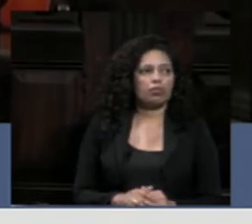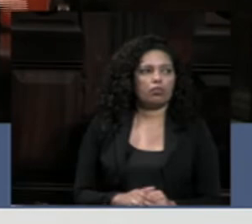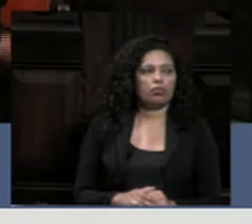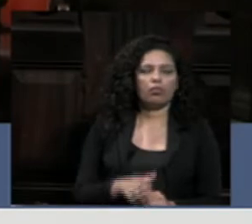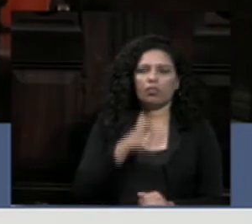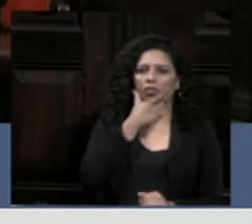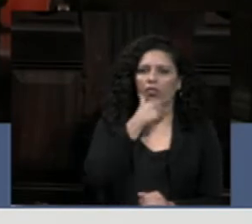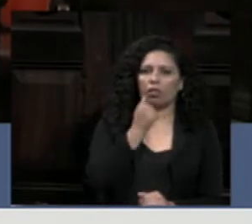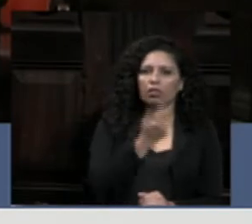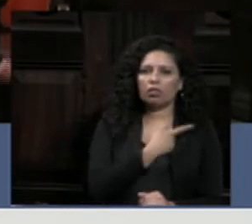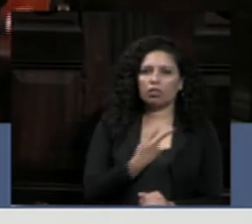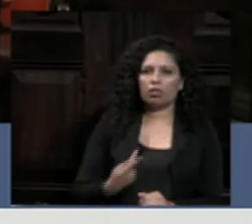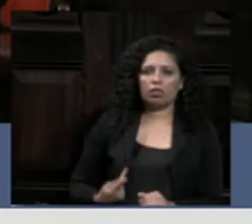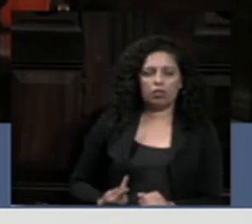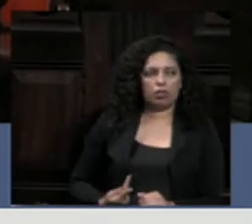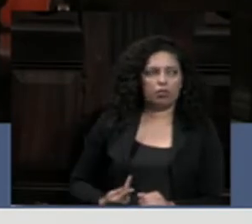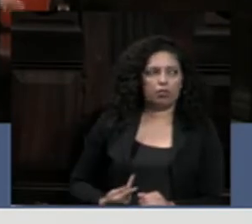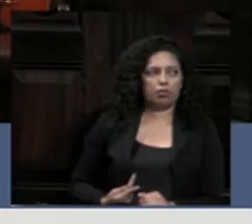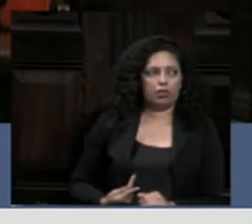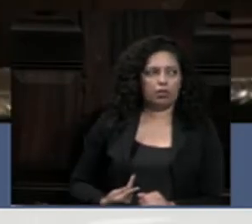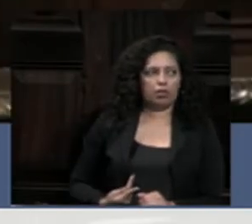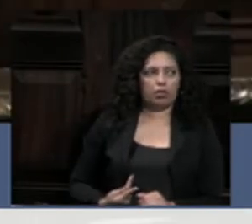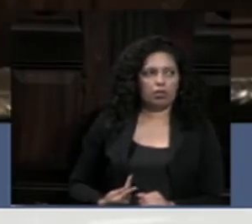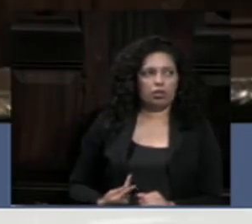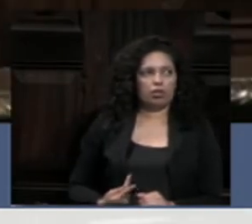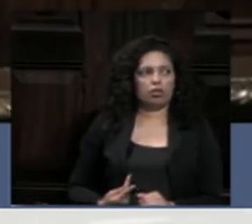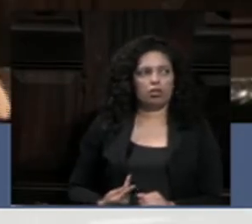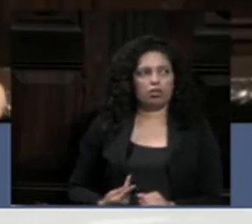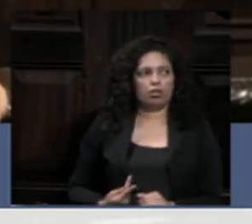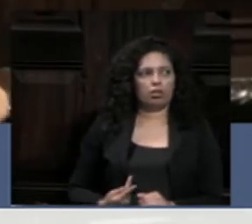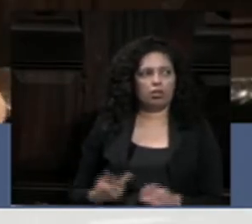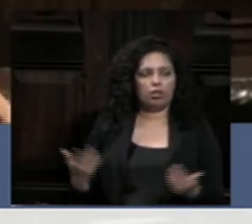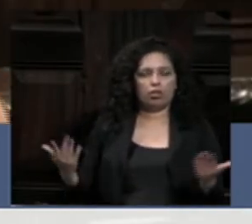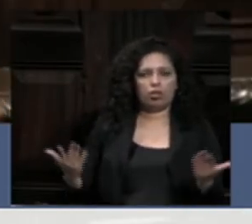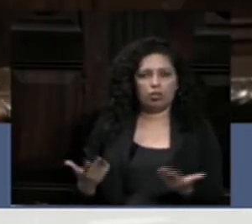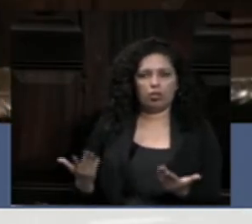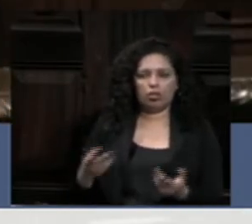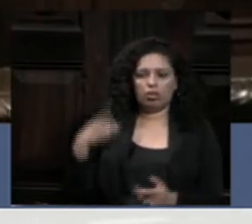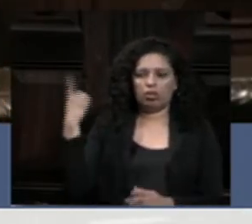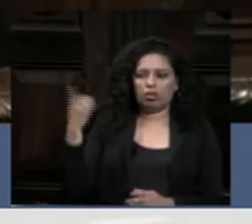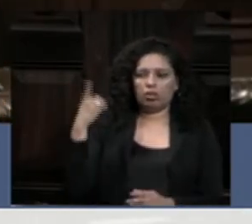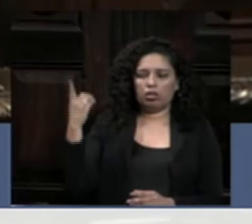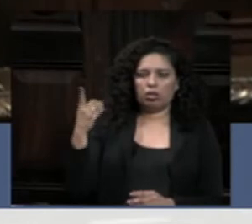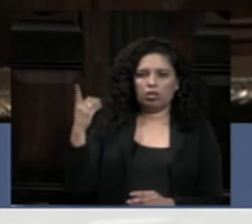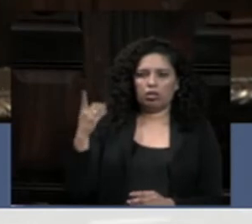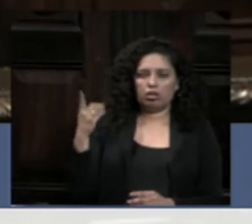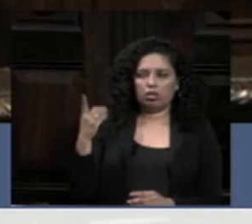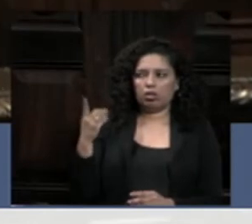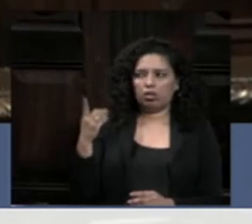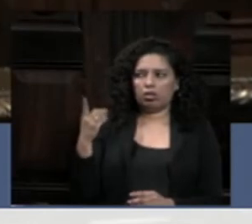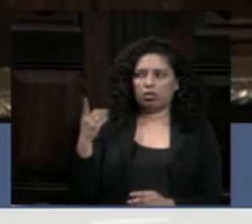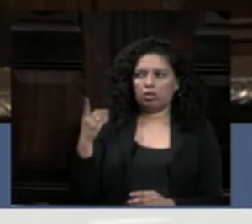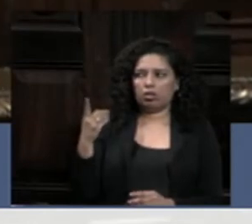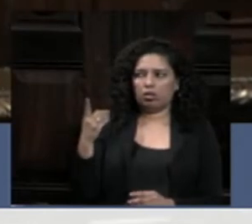Senhor presidente em exercício, deputado Tio Carlos,